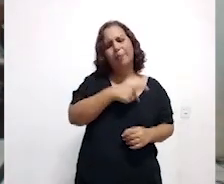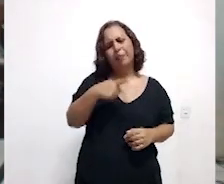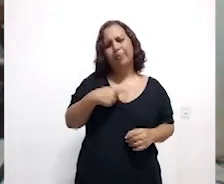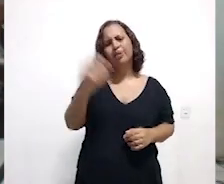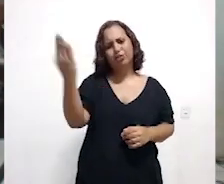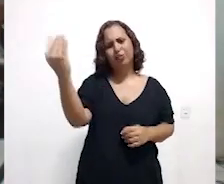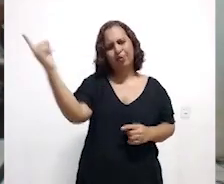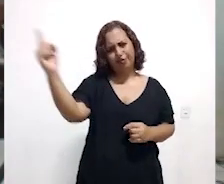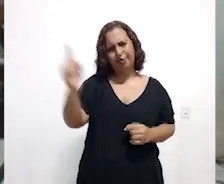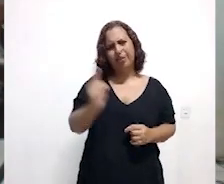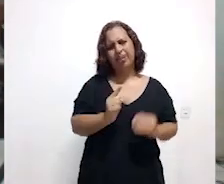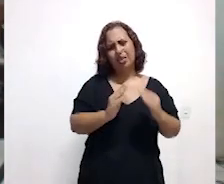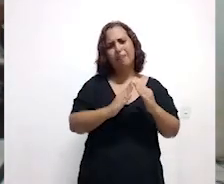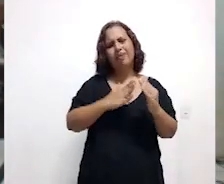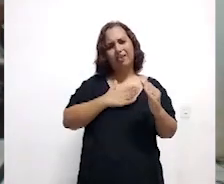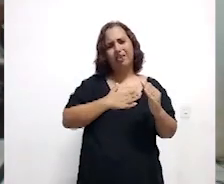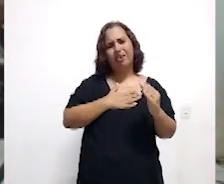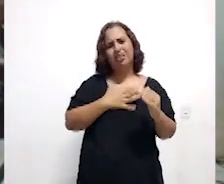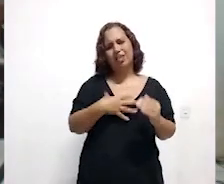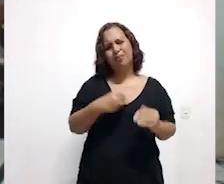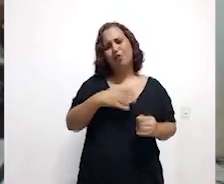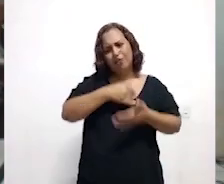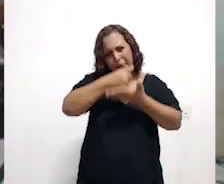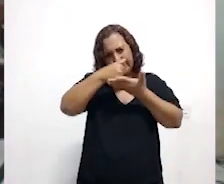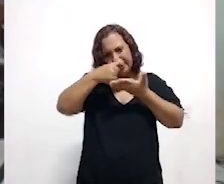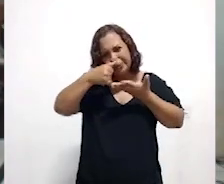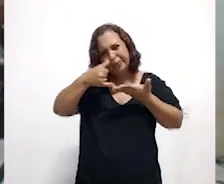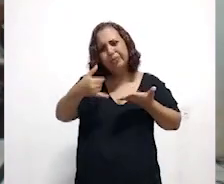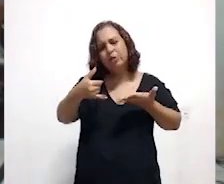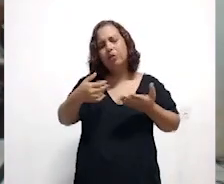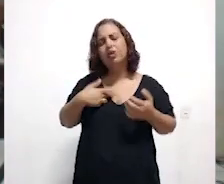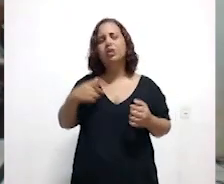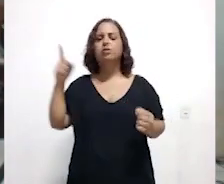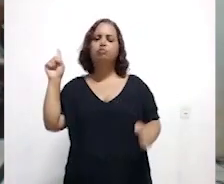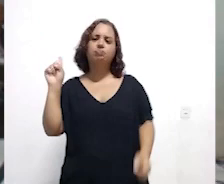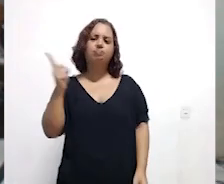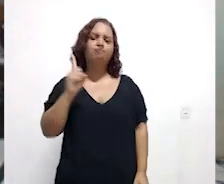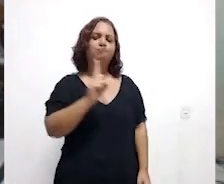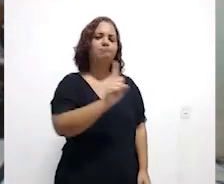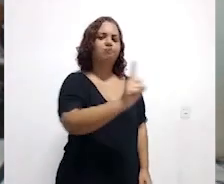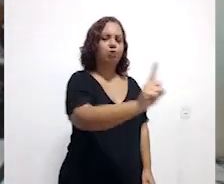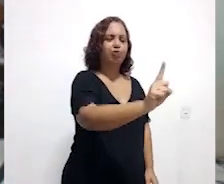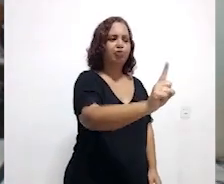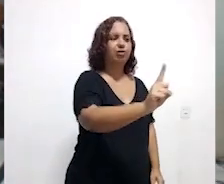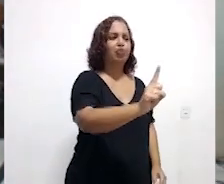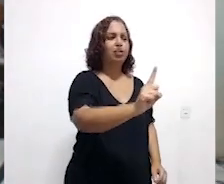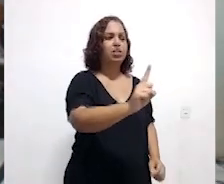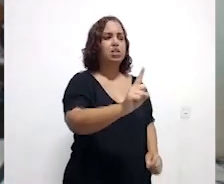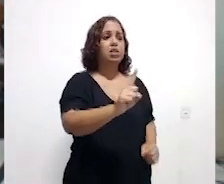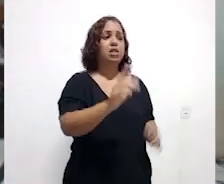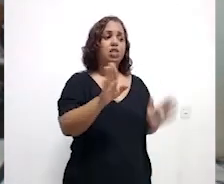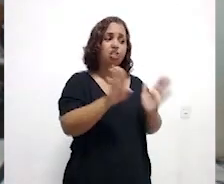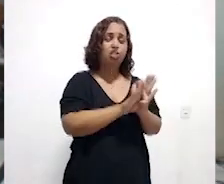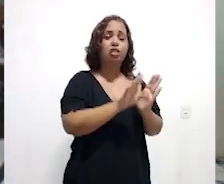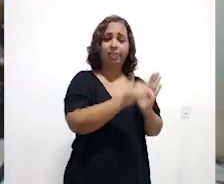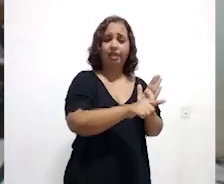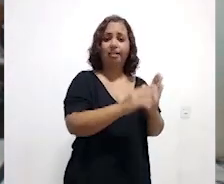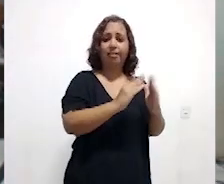se drogando. Aí eu fui, cheguei lá, ele estava no banheiro usando crack.